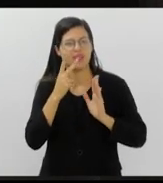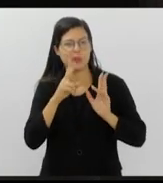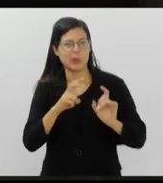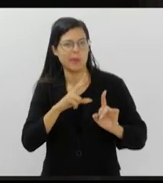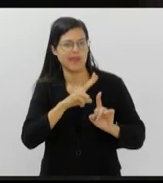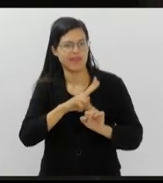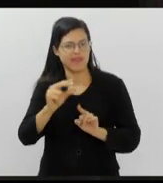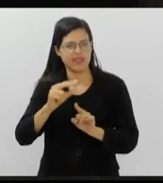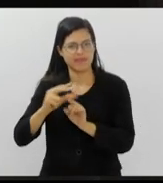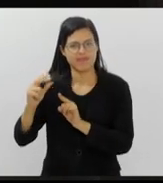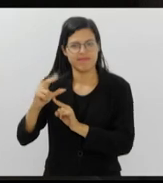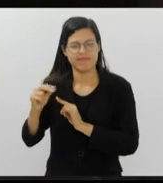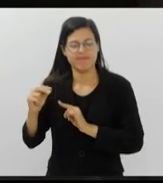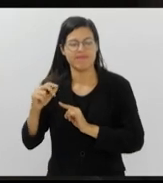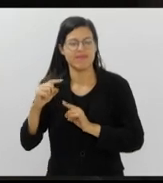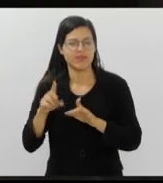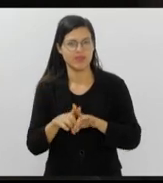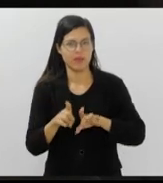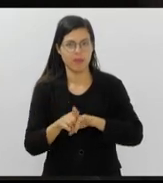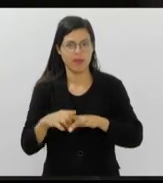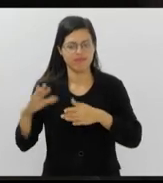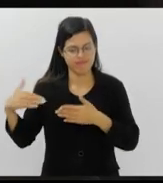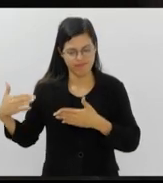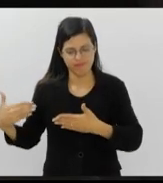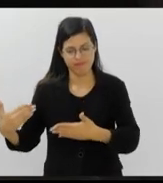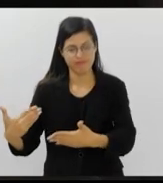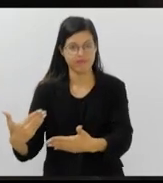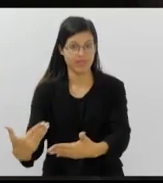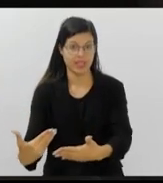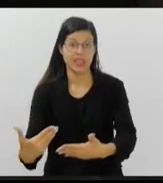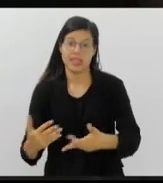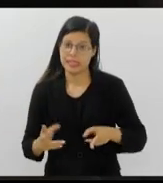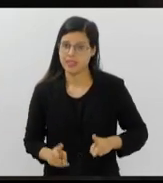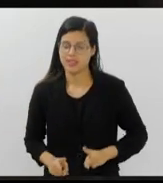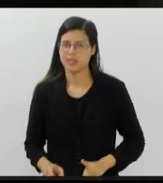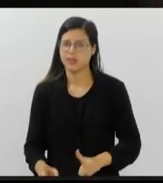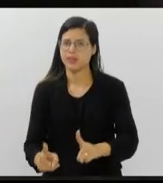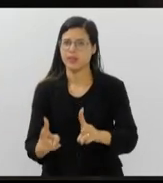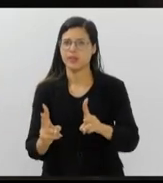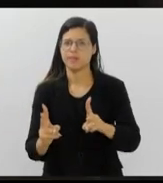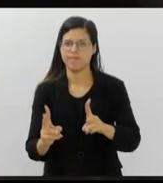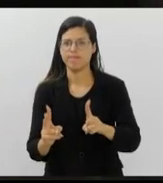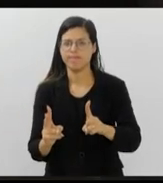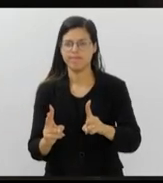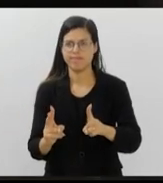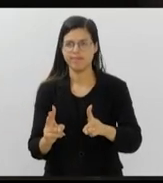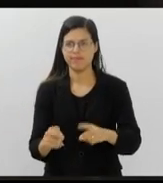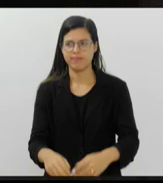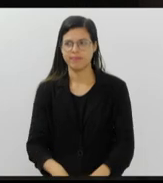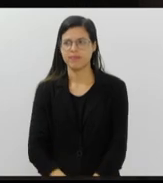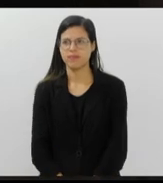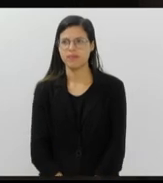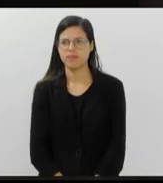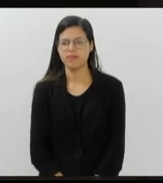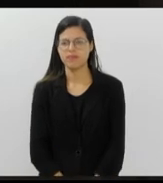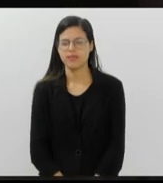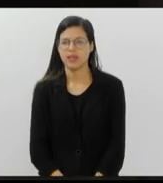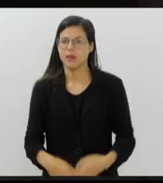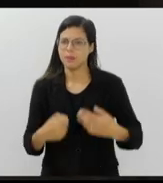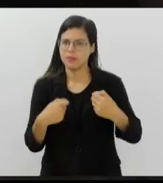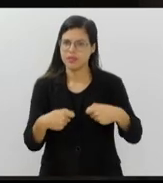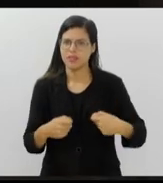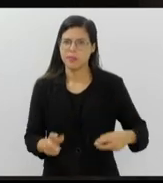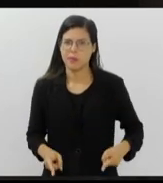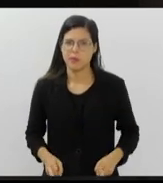de nosso caminhar que nós temos ainda, que continuar